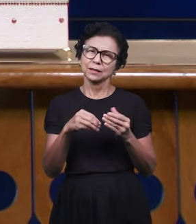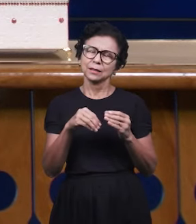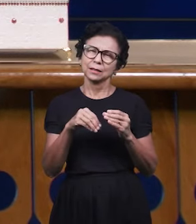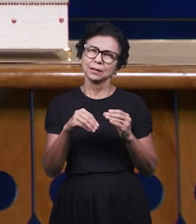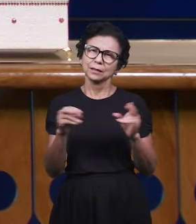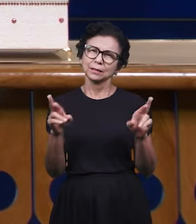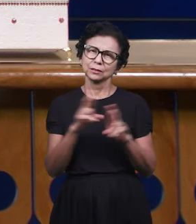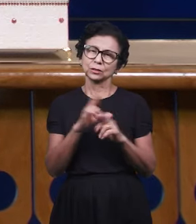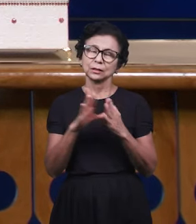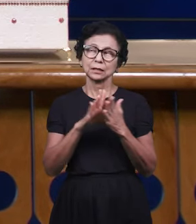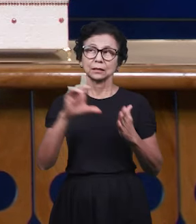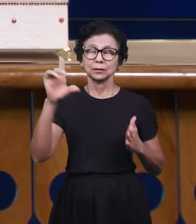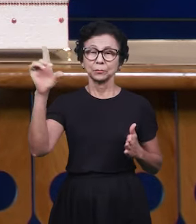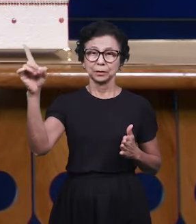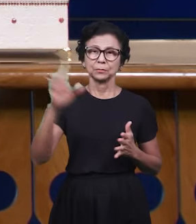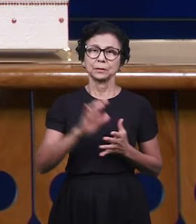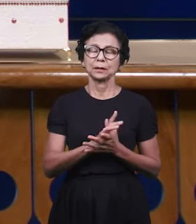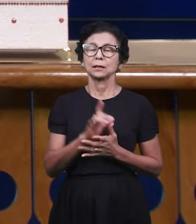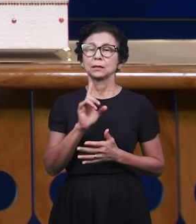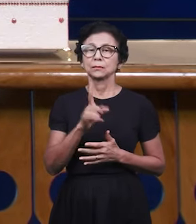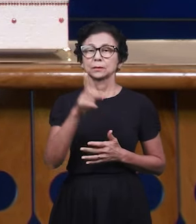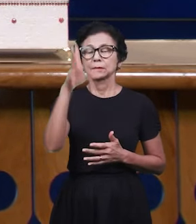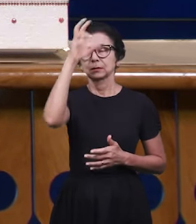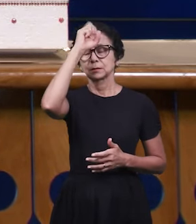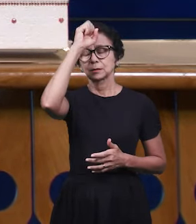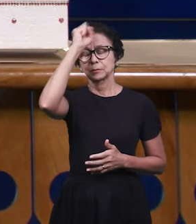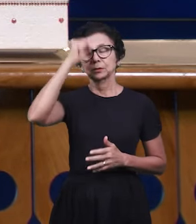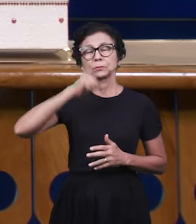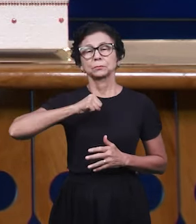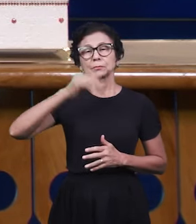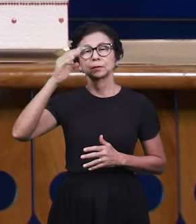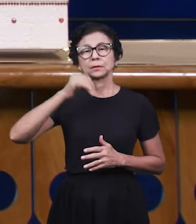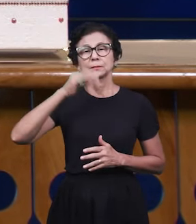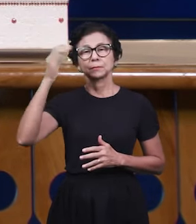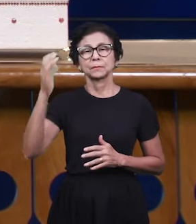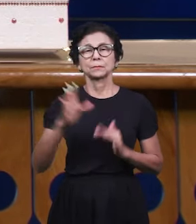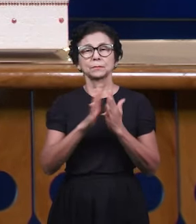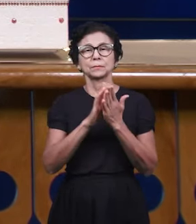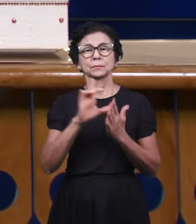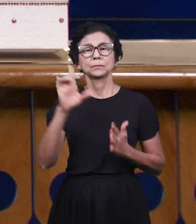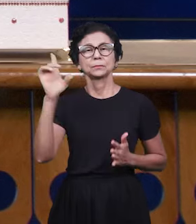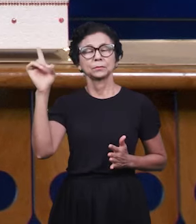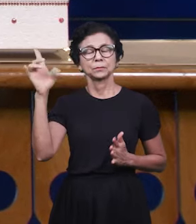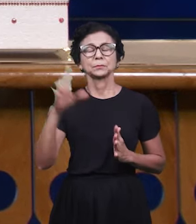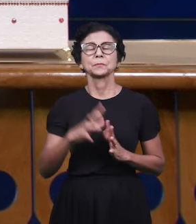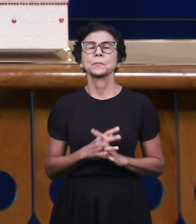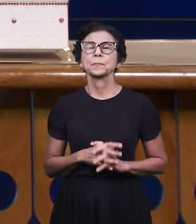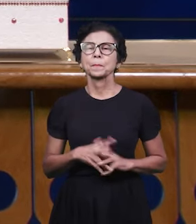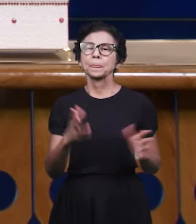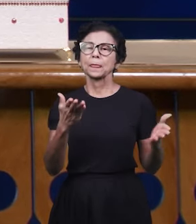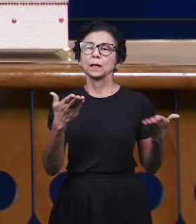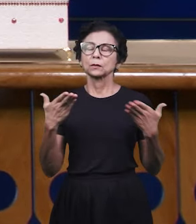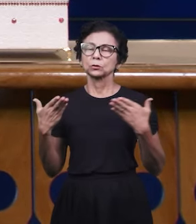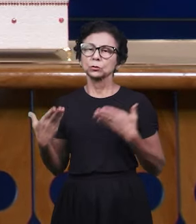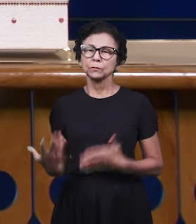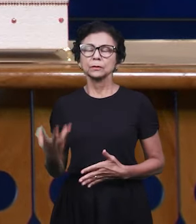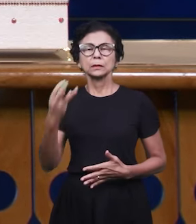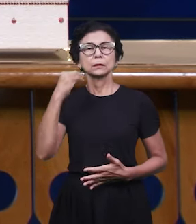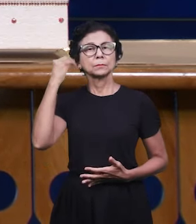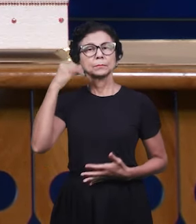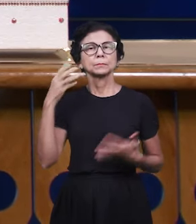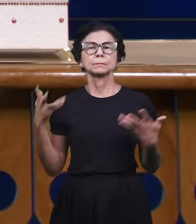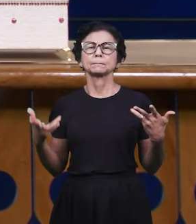culto onde você aprende mais sobre a Palavra de Deus e as suas orientações. E eu convido você a viver conosco hoje uma